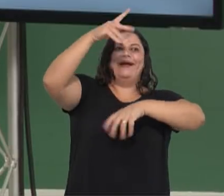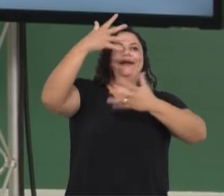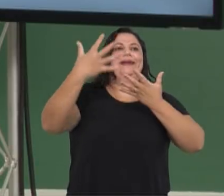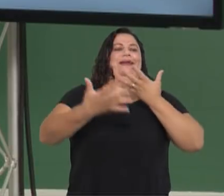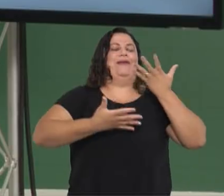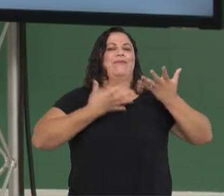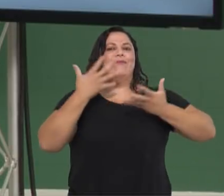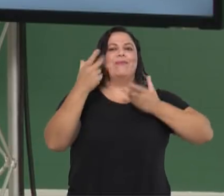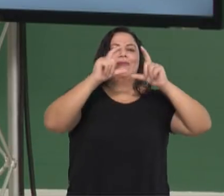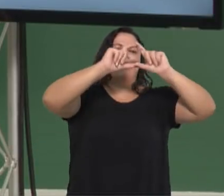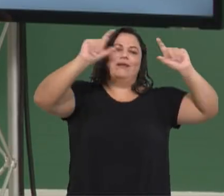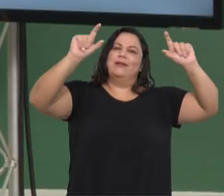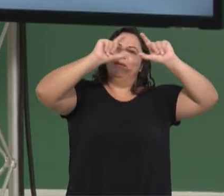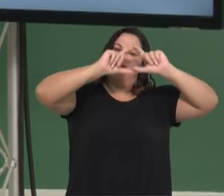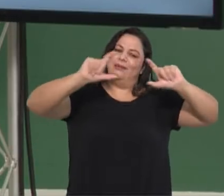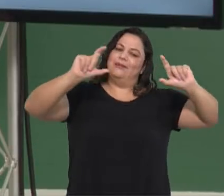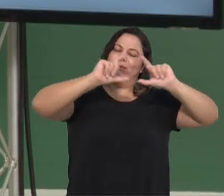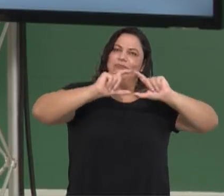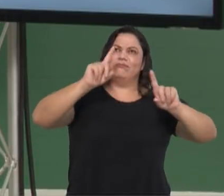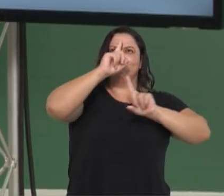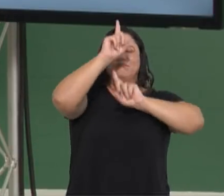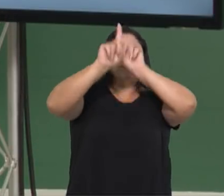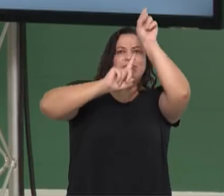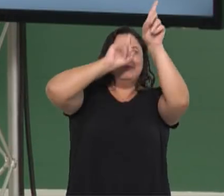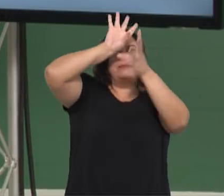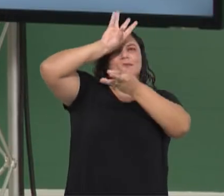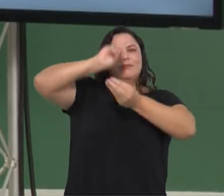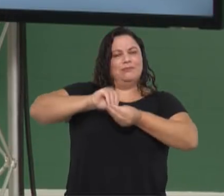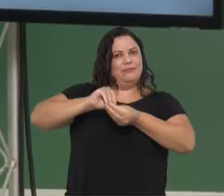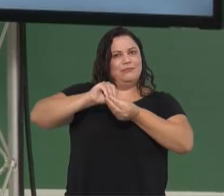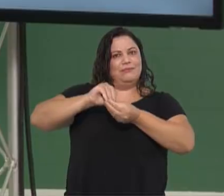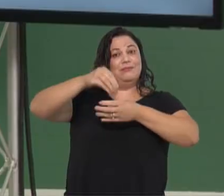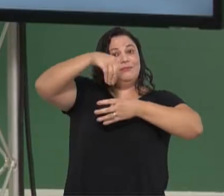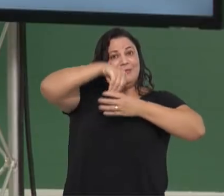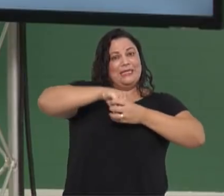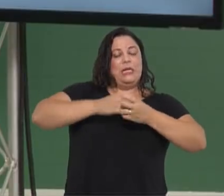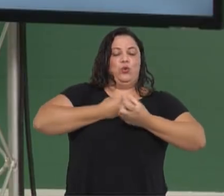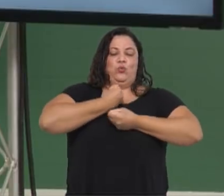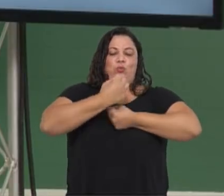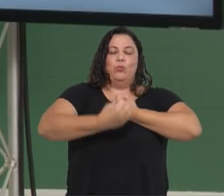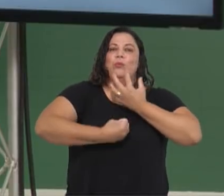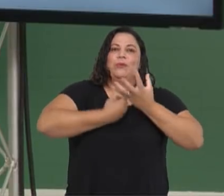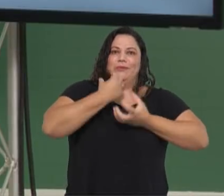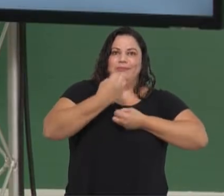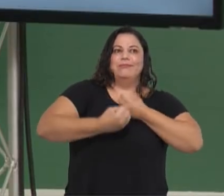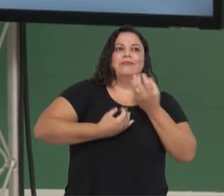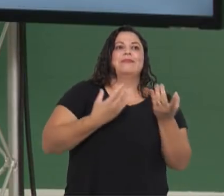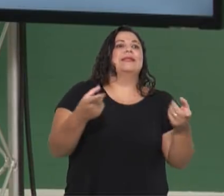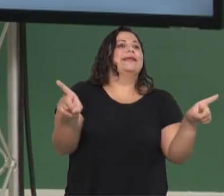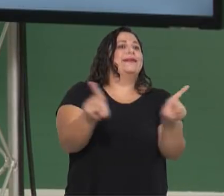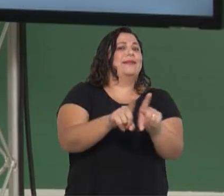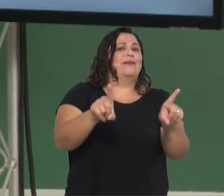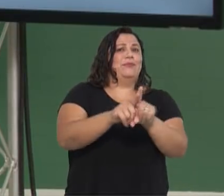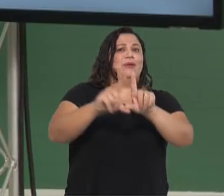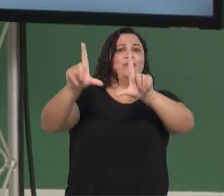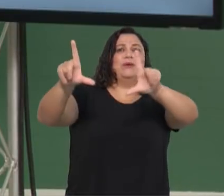o uso de uma ideia sintetizada dentro do poema e trabalhamos também com uma